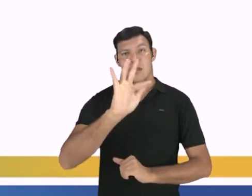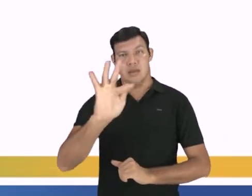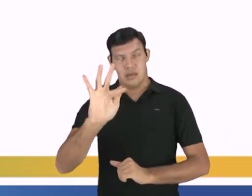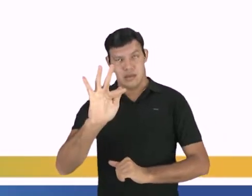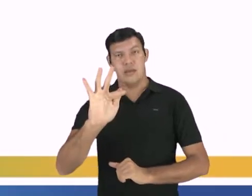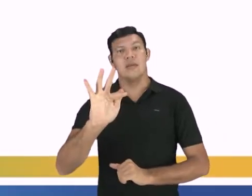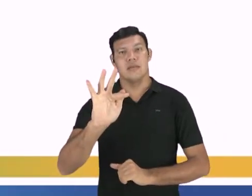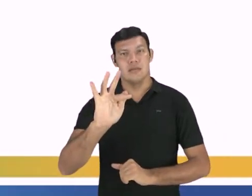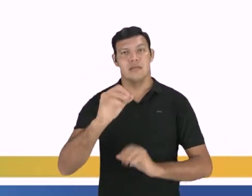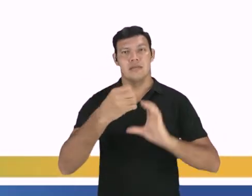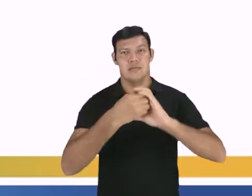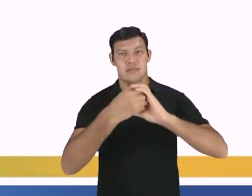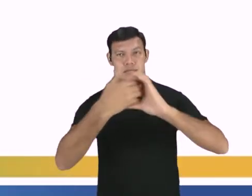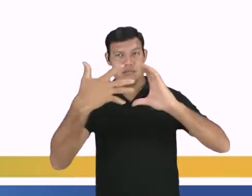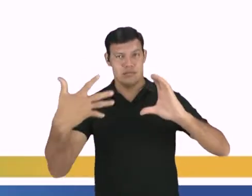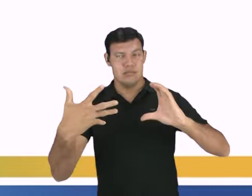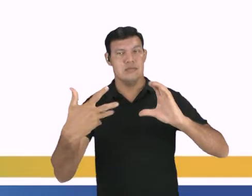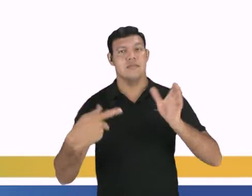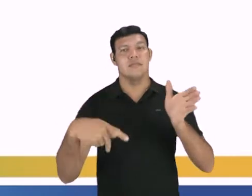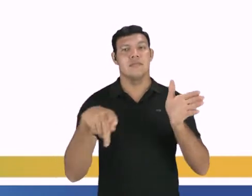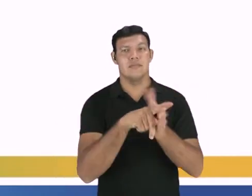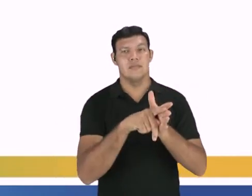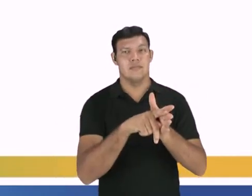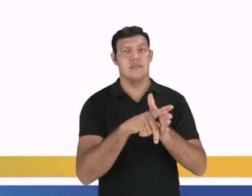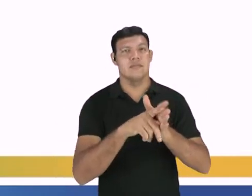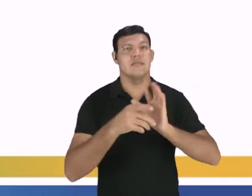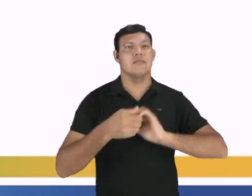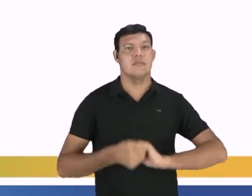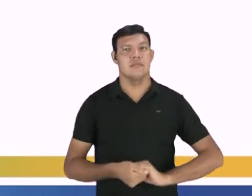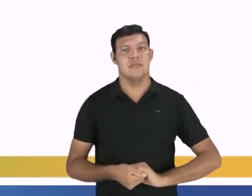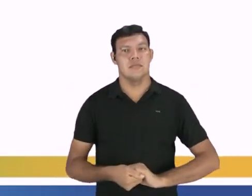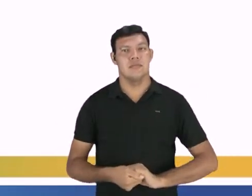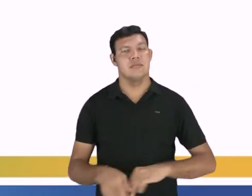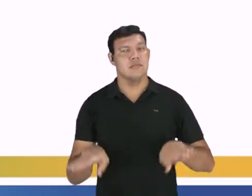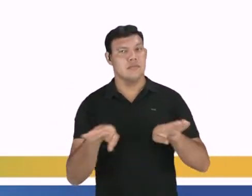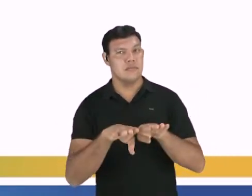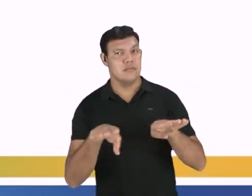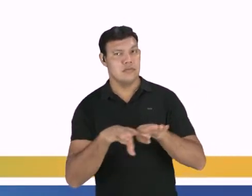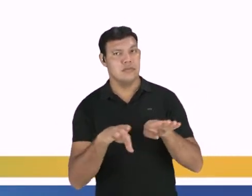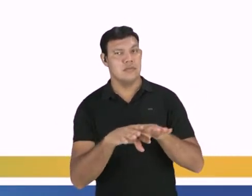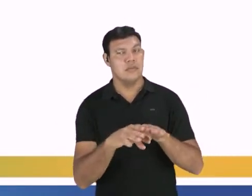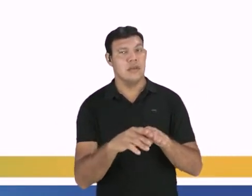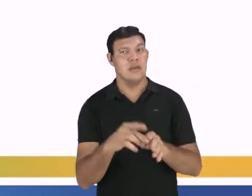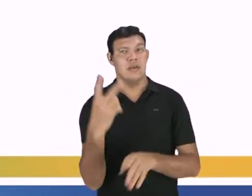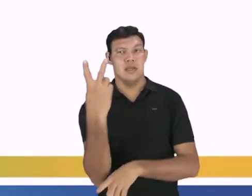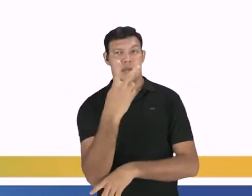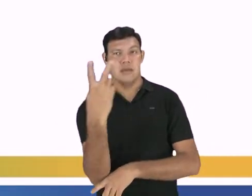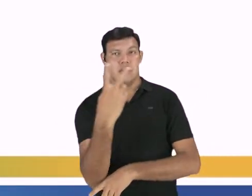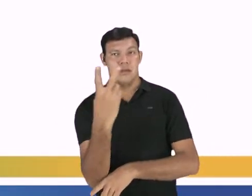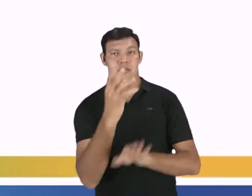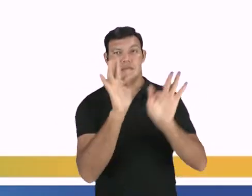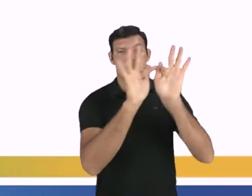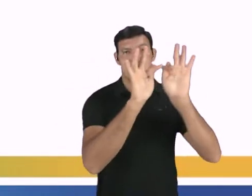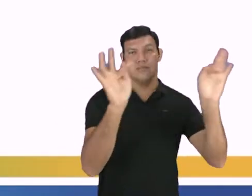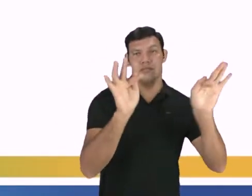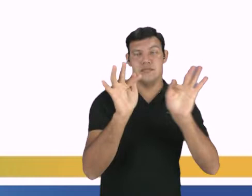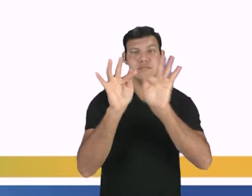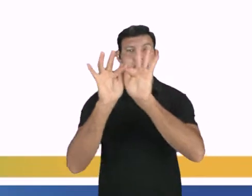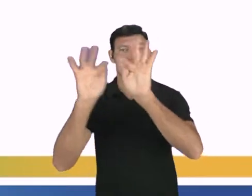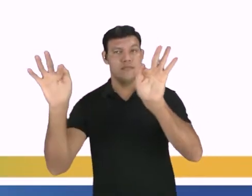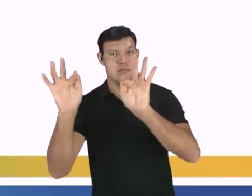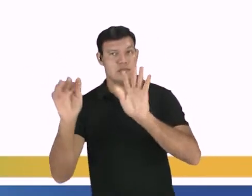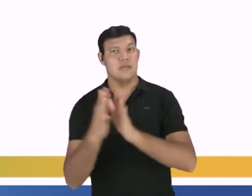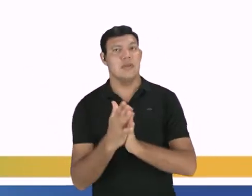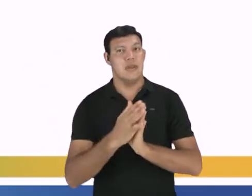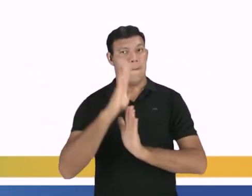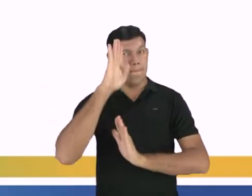todas as condicionais, é o nosso se, e preciso que as duas orações, a oração condicional e a oração